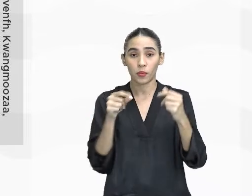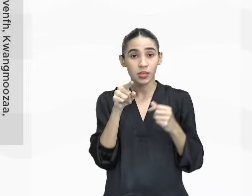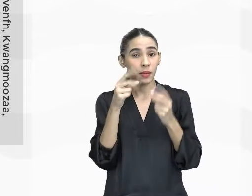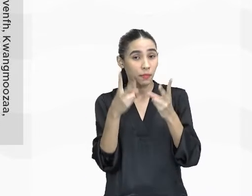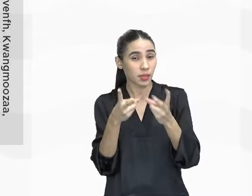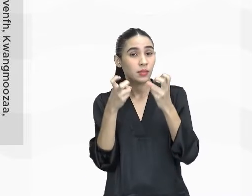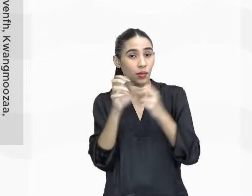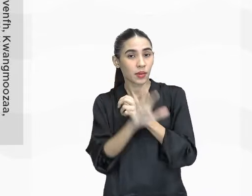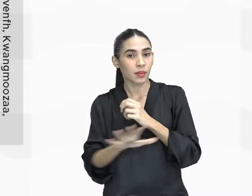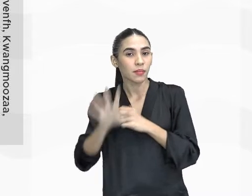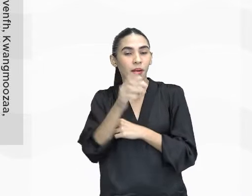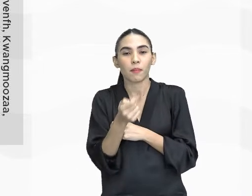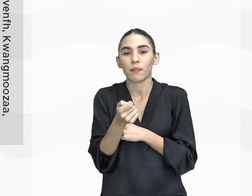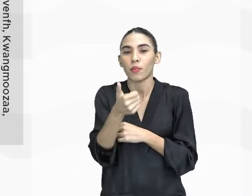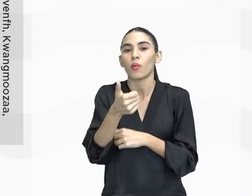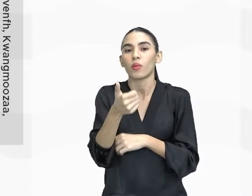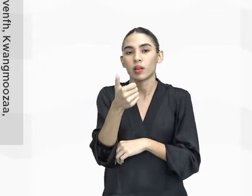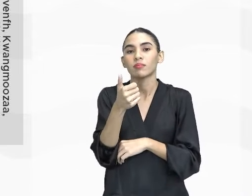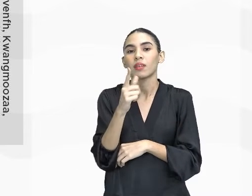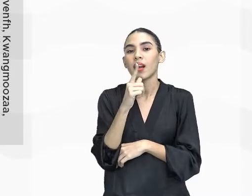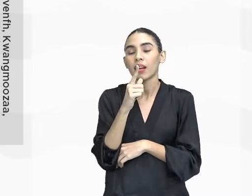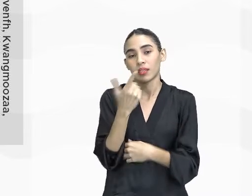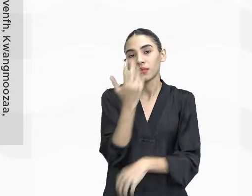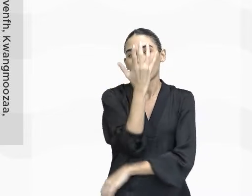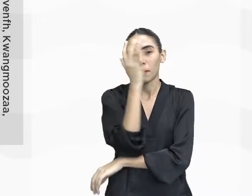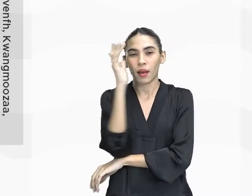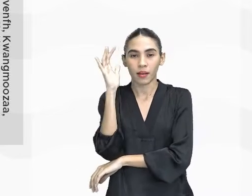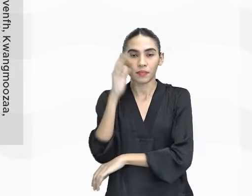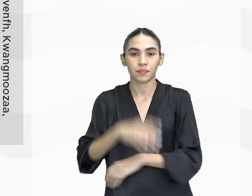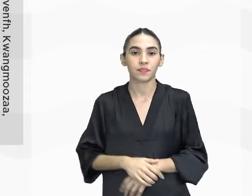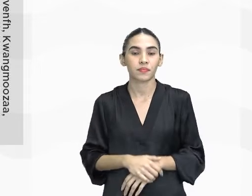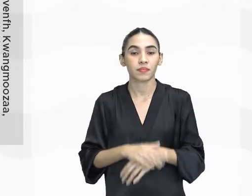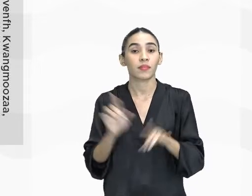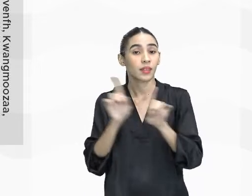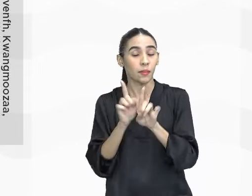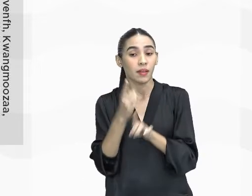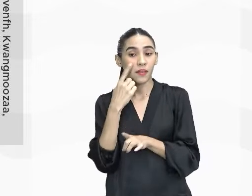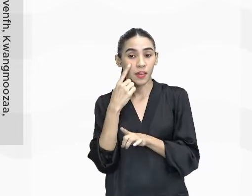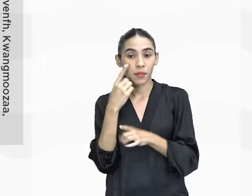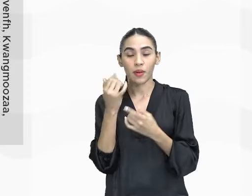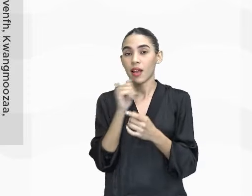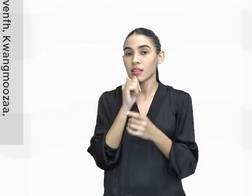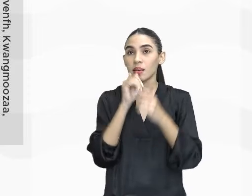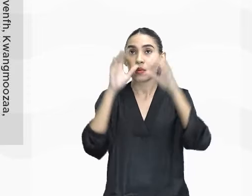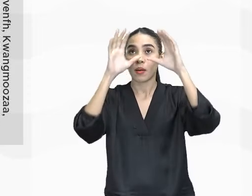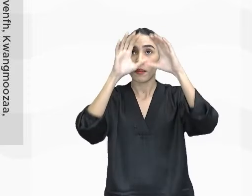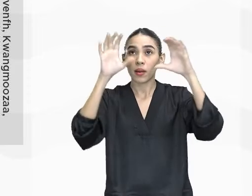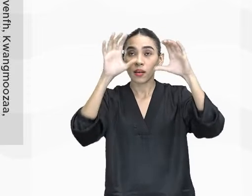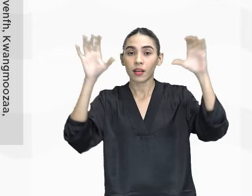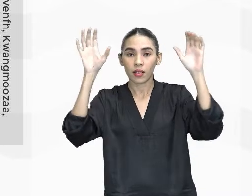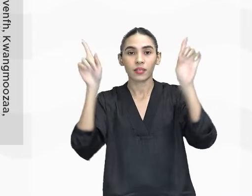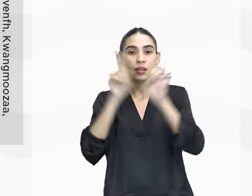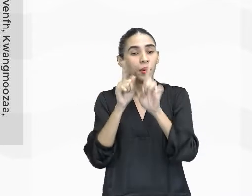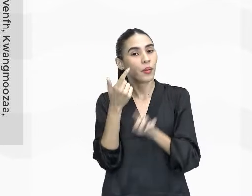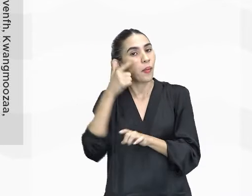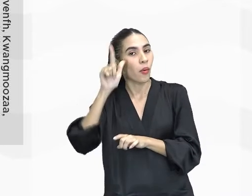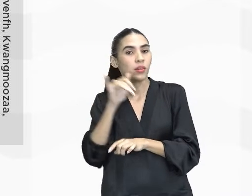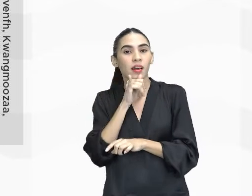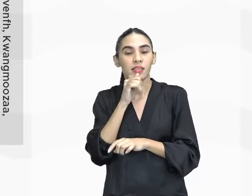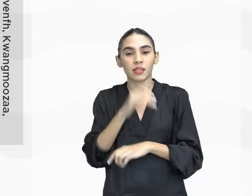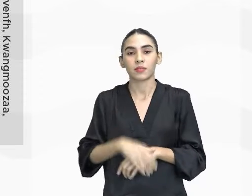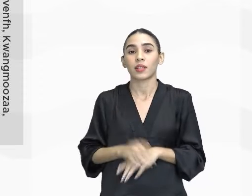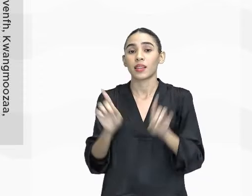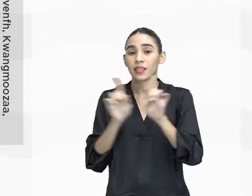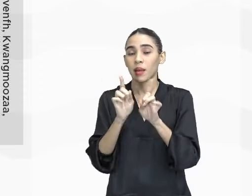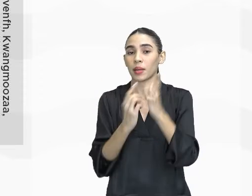Tem uma pouquíssima quantidade ali de árvores. Vimos quantas propriedades das nuvens, né? Como vimos em outros exemplos. Os